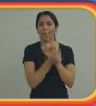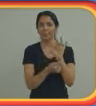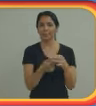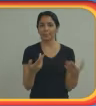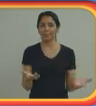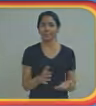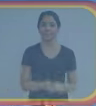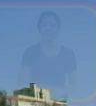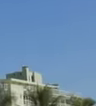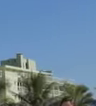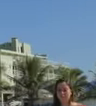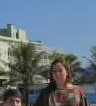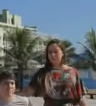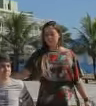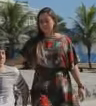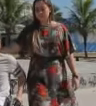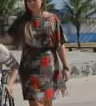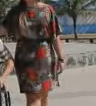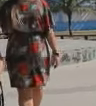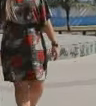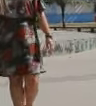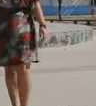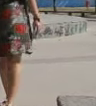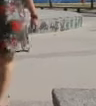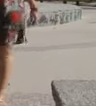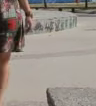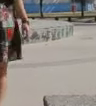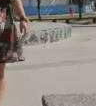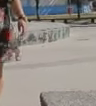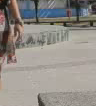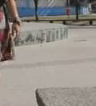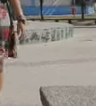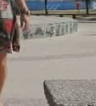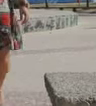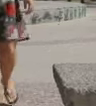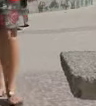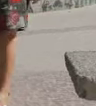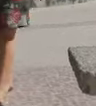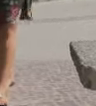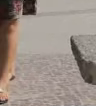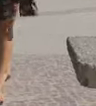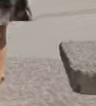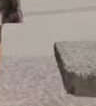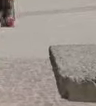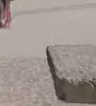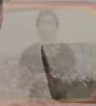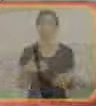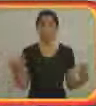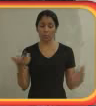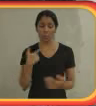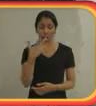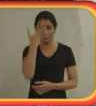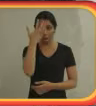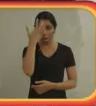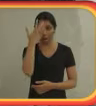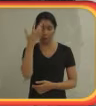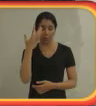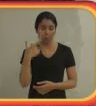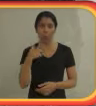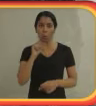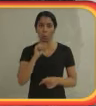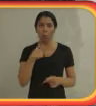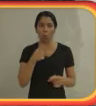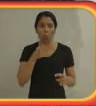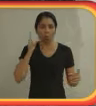gente foi e se beijou. Casal nas imediações do posto 12. Guilherme toca a cadeira, Lívia anda com a mão direita Acho no ombro que dele. no primeiro